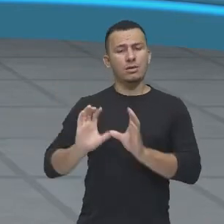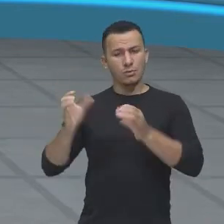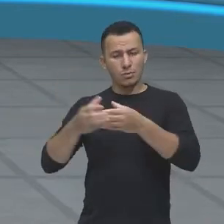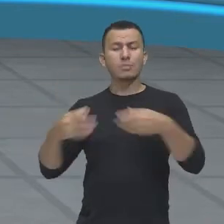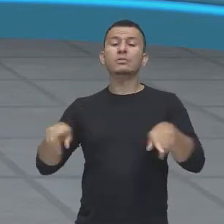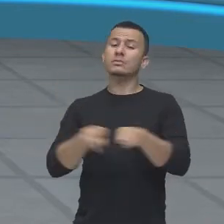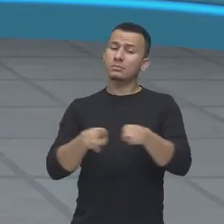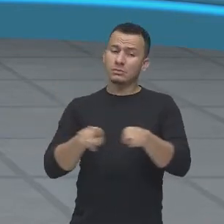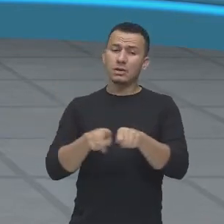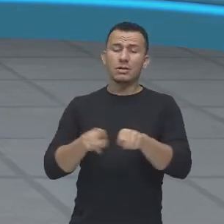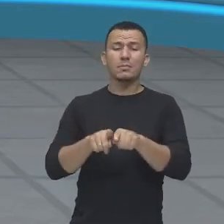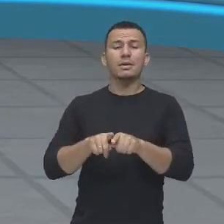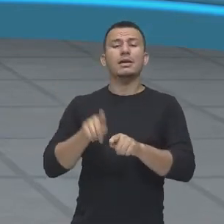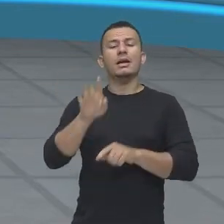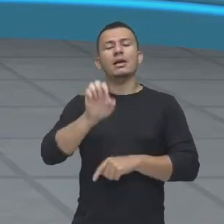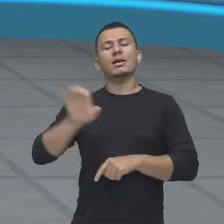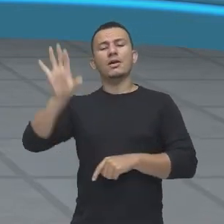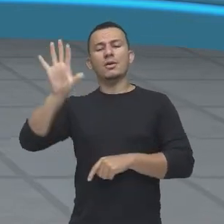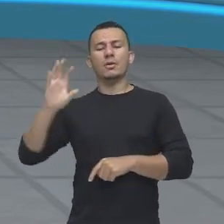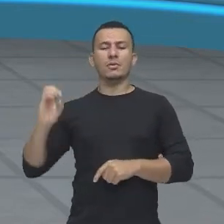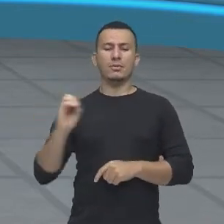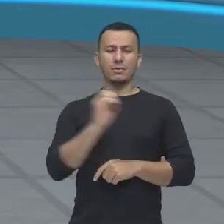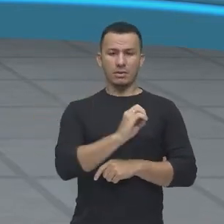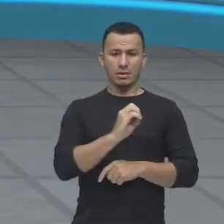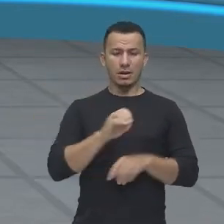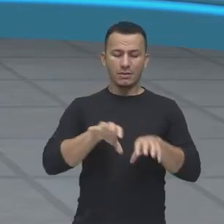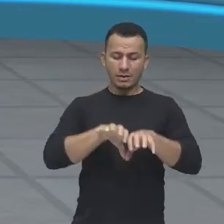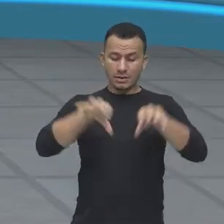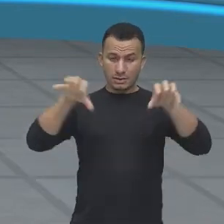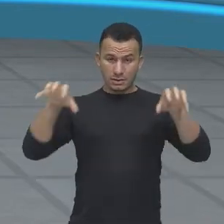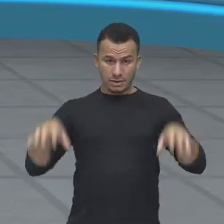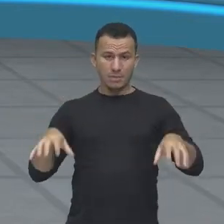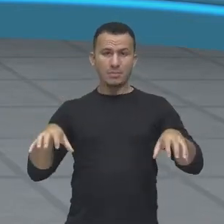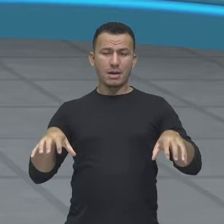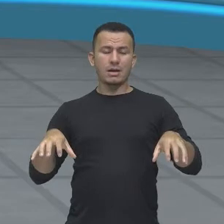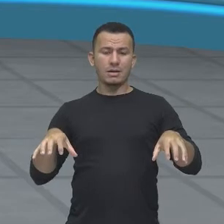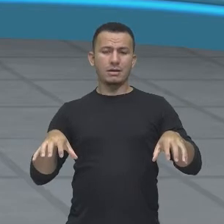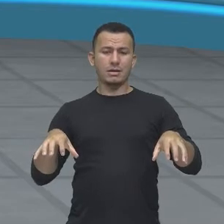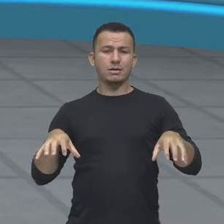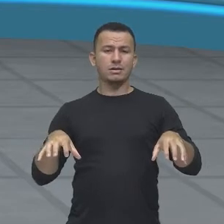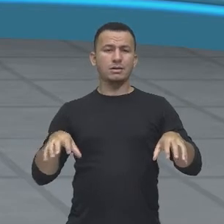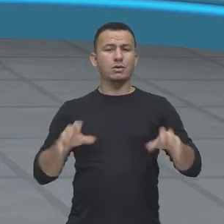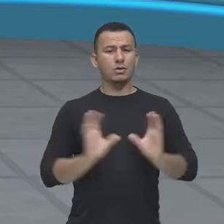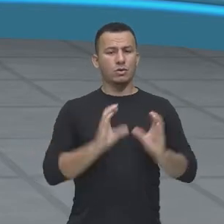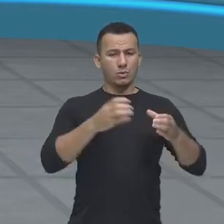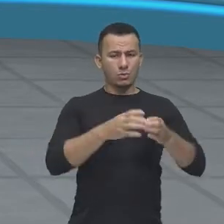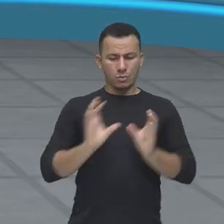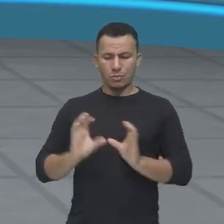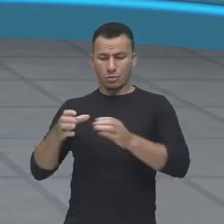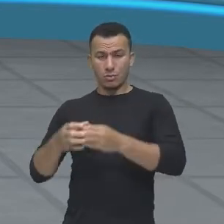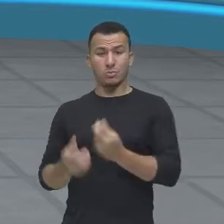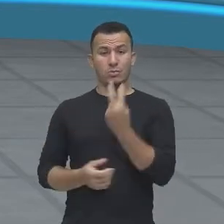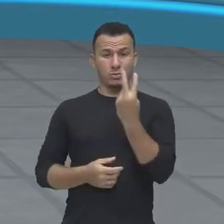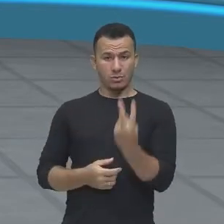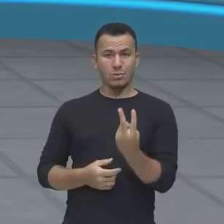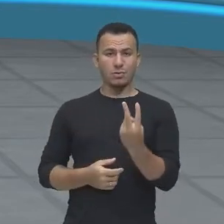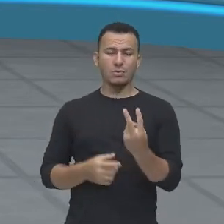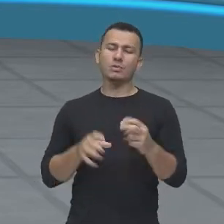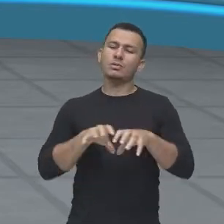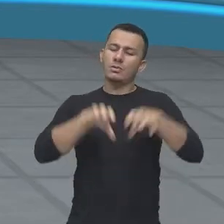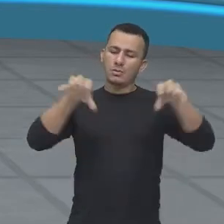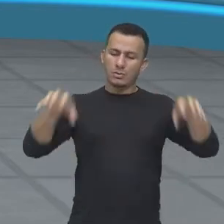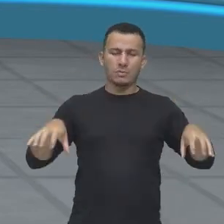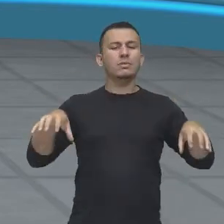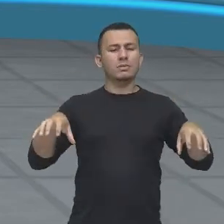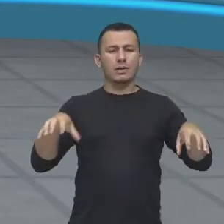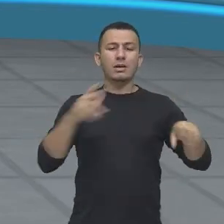países, que é o da Europa Oriental. Quando a gente consegue dividir o continente europeu nesses dois grandes grupos, nós temos aí esses dois grupos